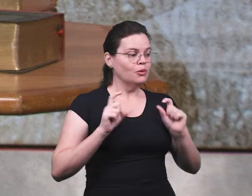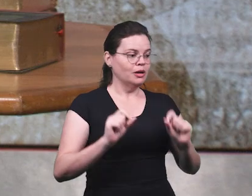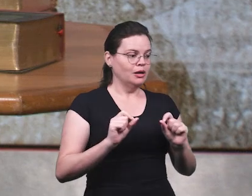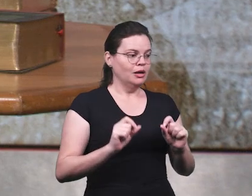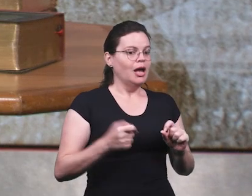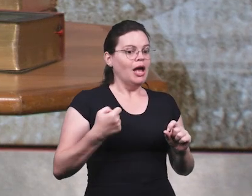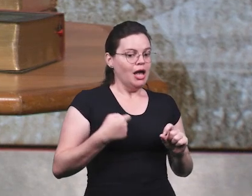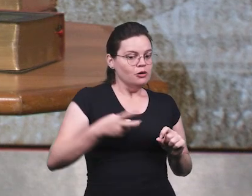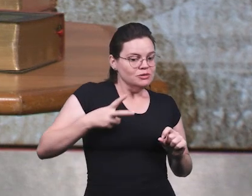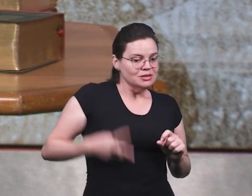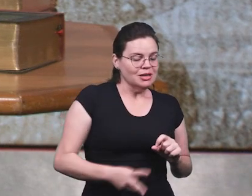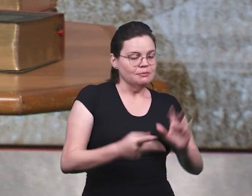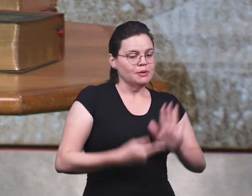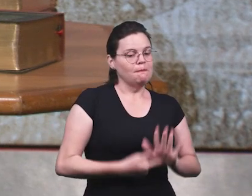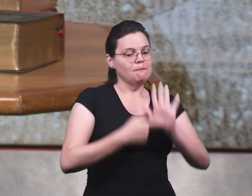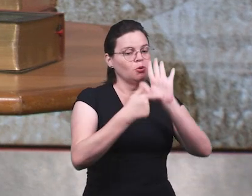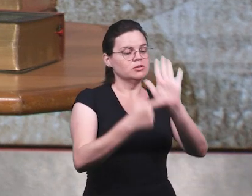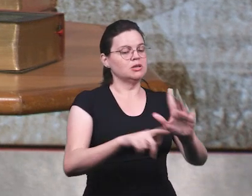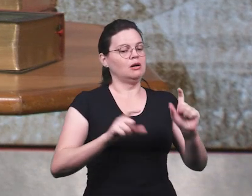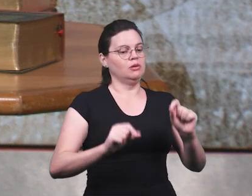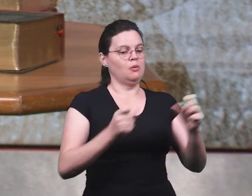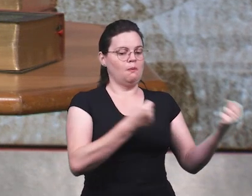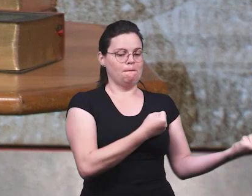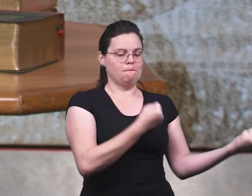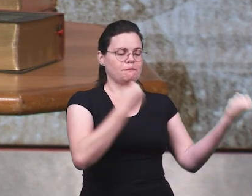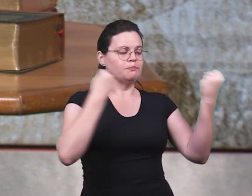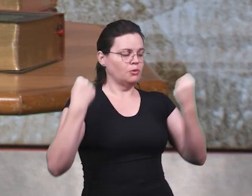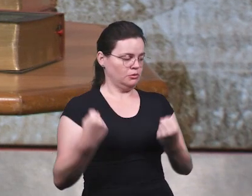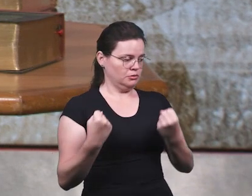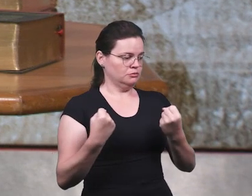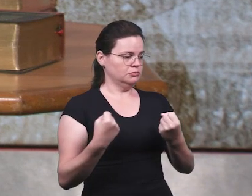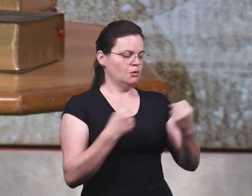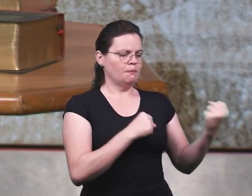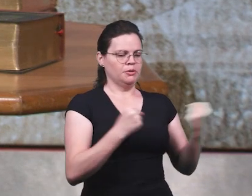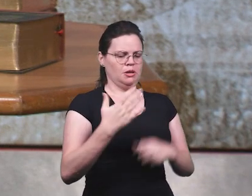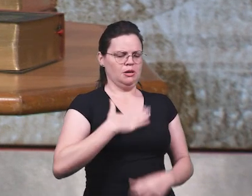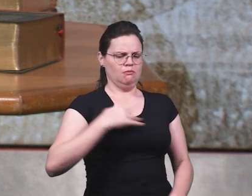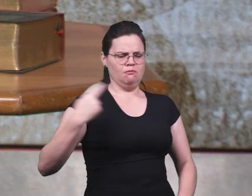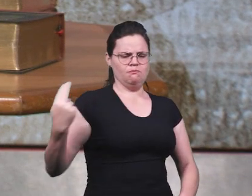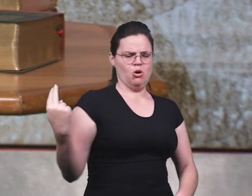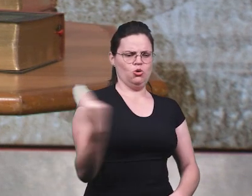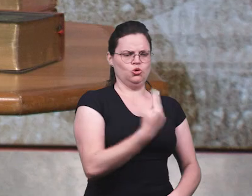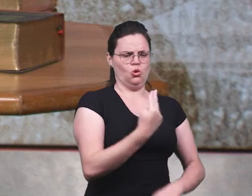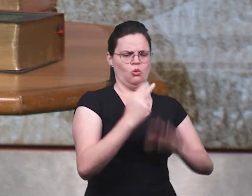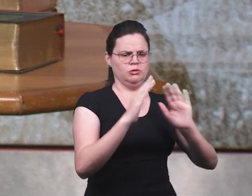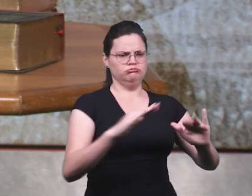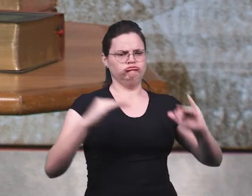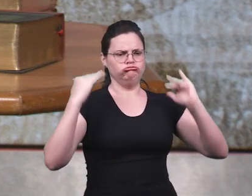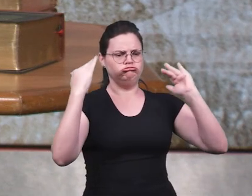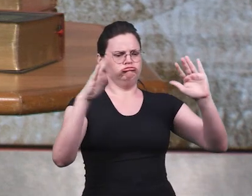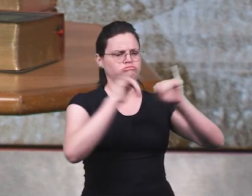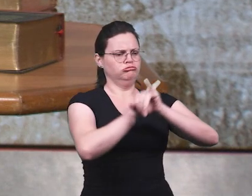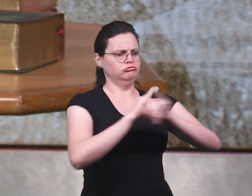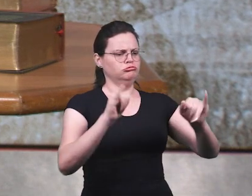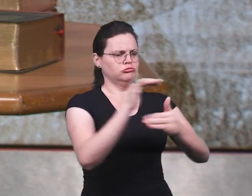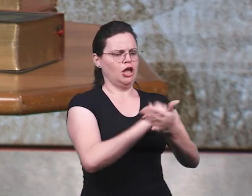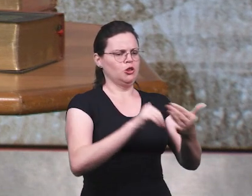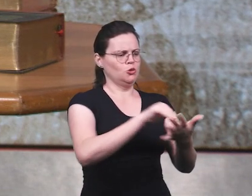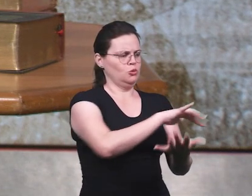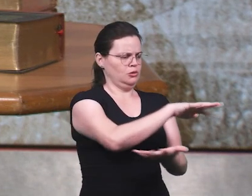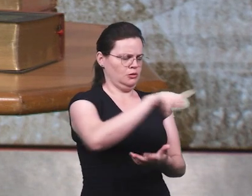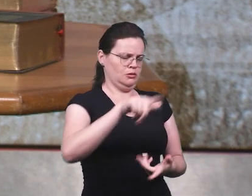para mostrar o meu poder em ti e para que o meu nome seja anunciado em toda a